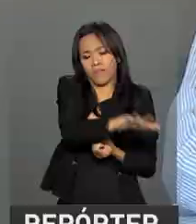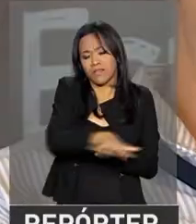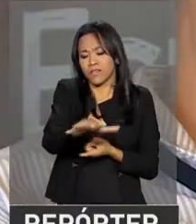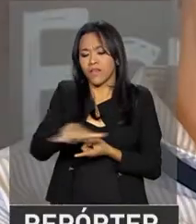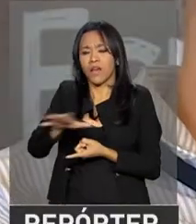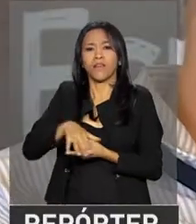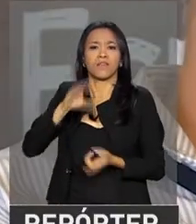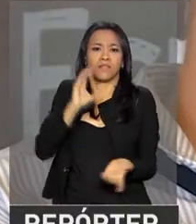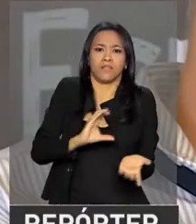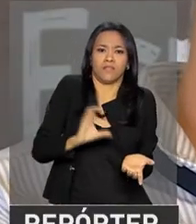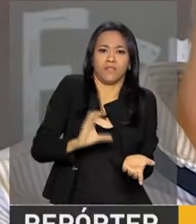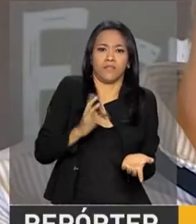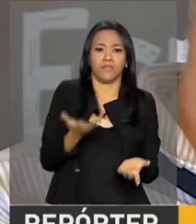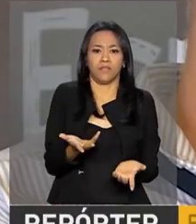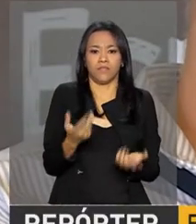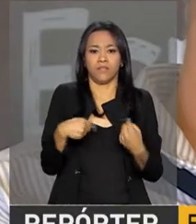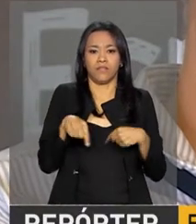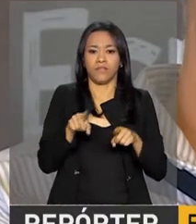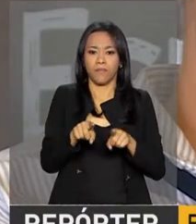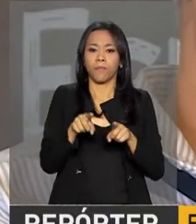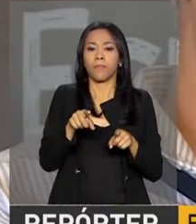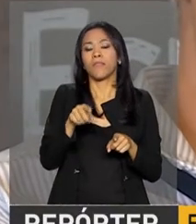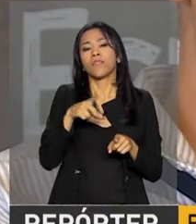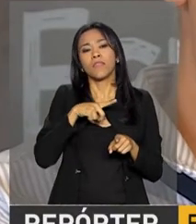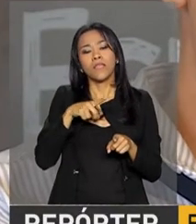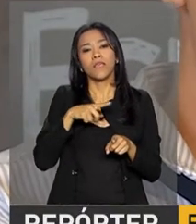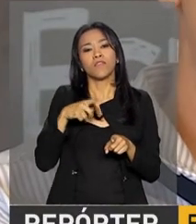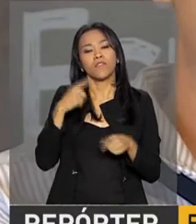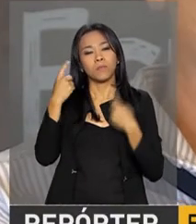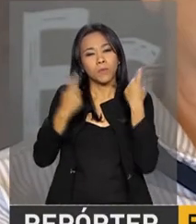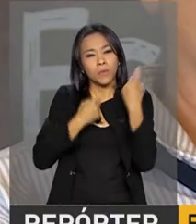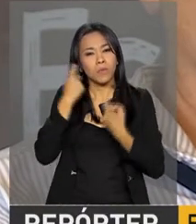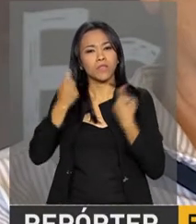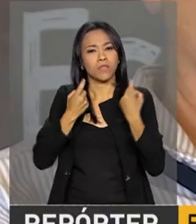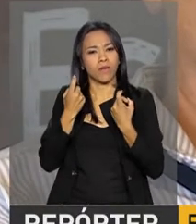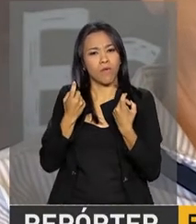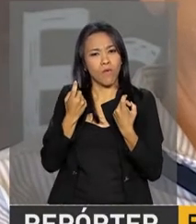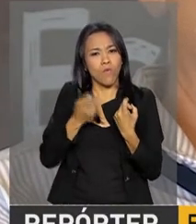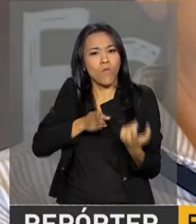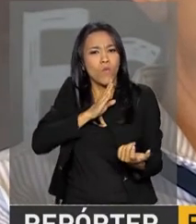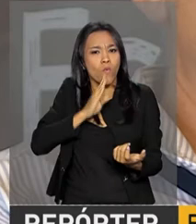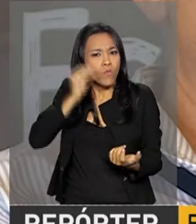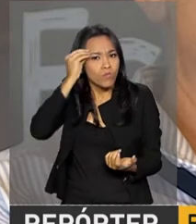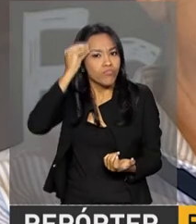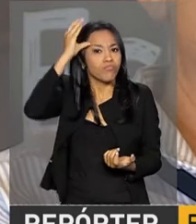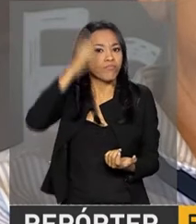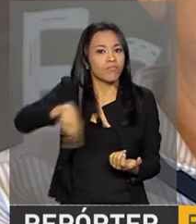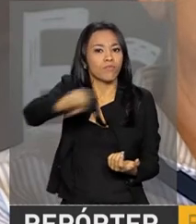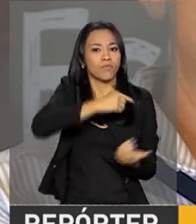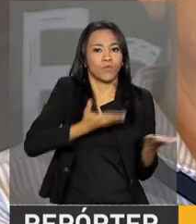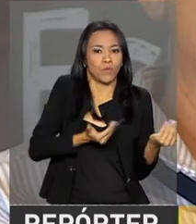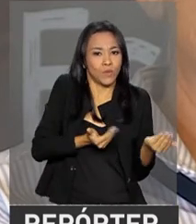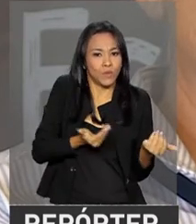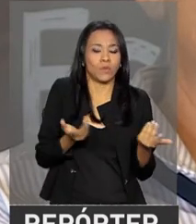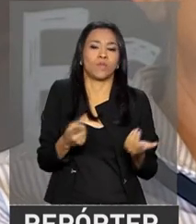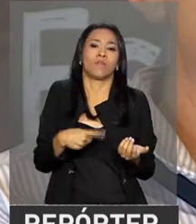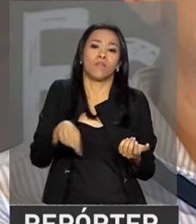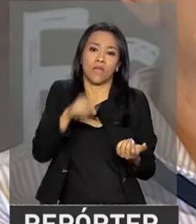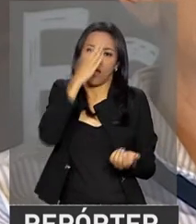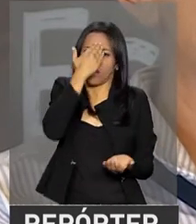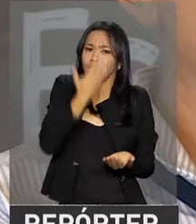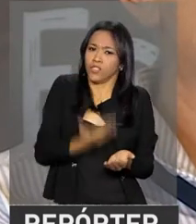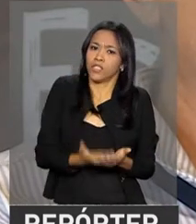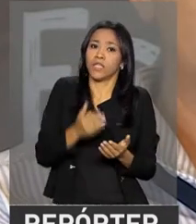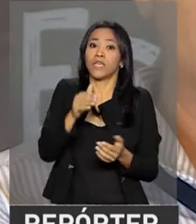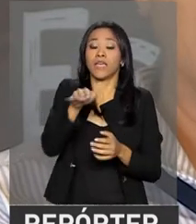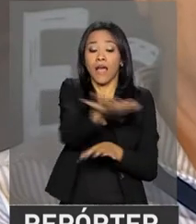ciência. A IB tem uma preocupação muito grande com a formação dos jovens, e também com a capacitação de recursos humanos e acredita que a